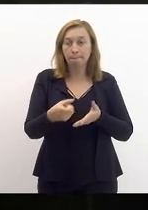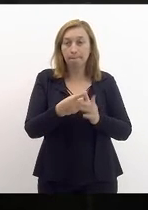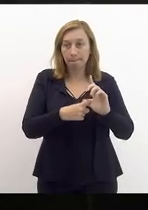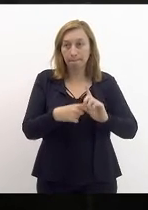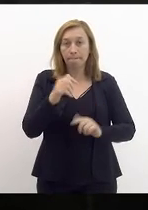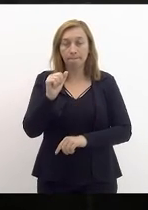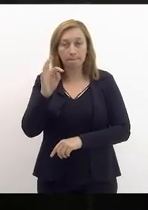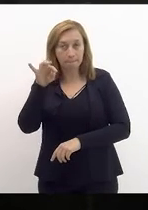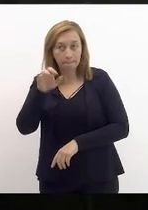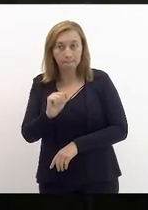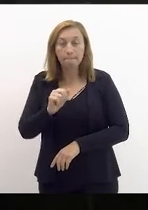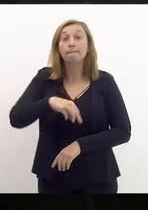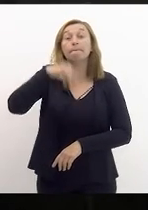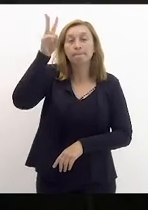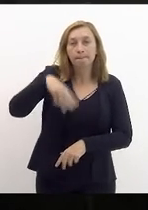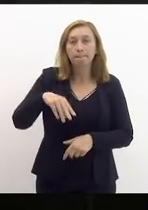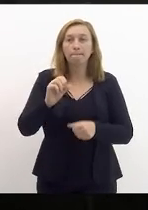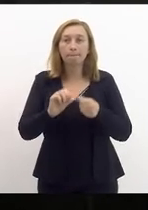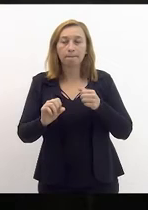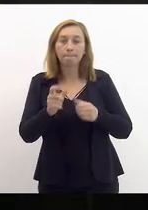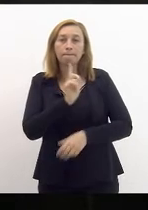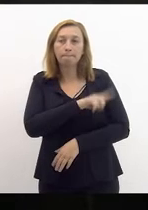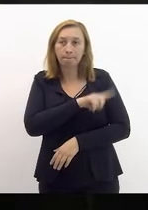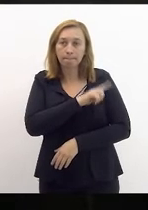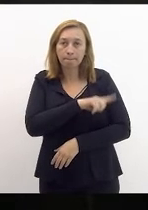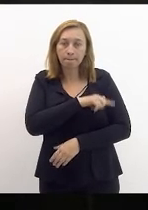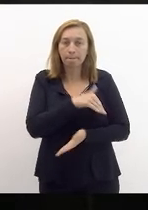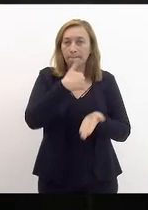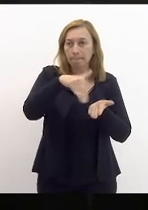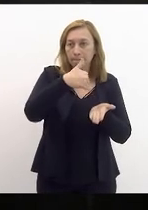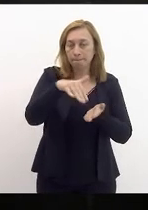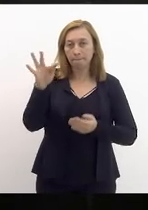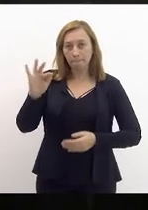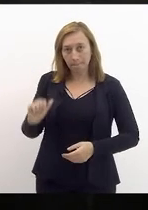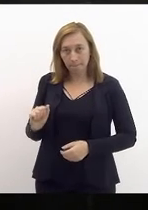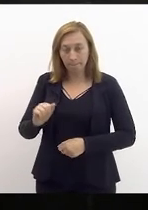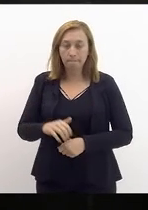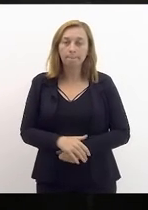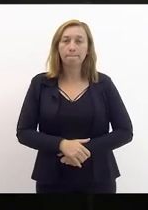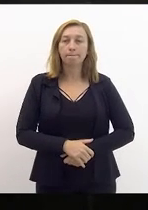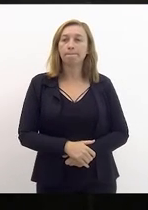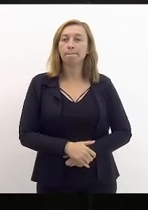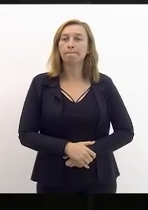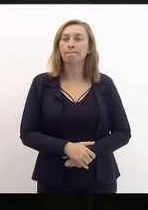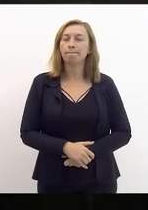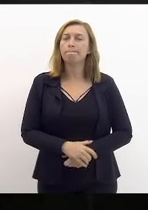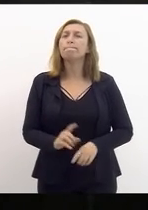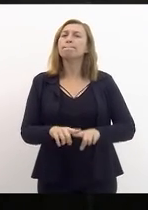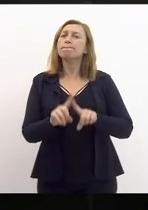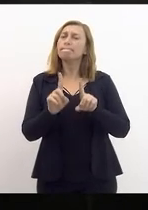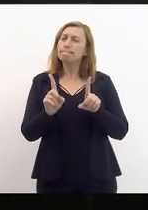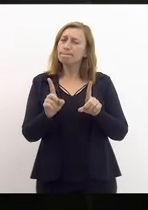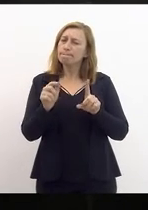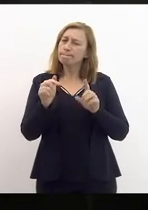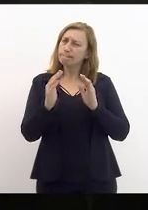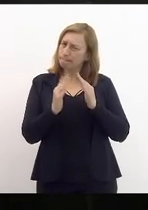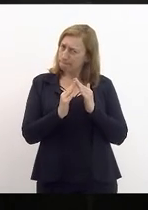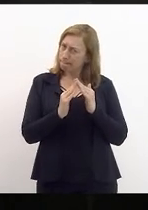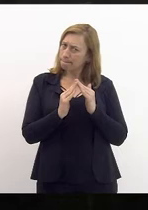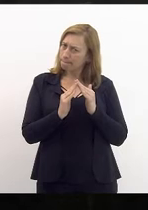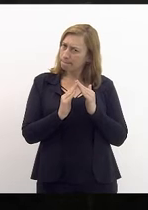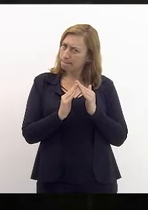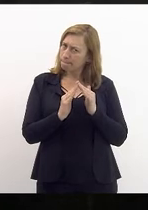que quem faz a gestão é a secretaria de fazenda Ah mas essa calça